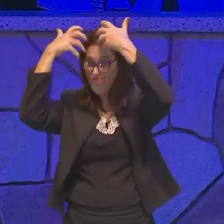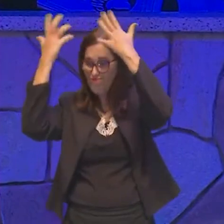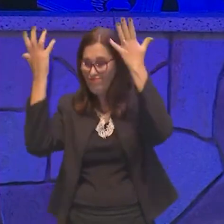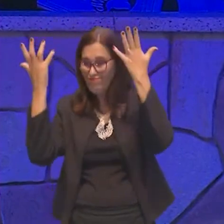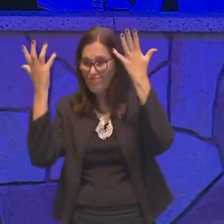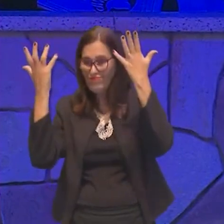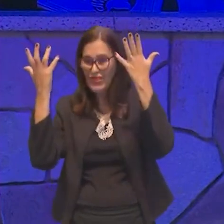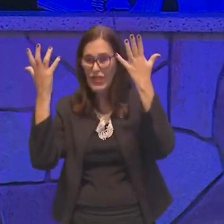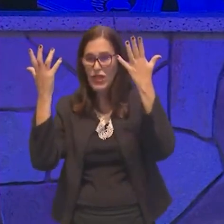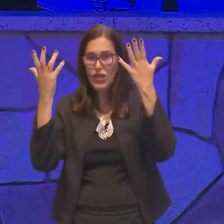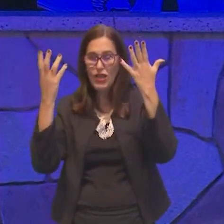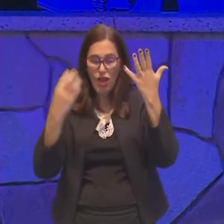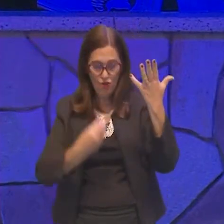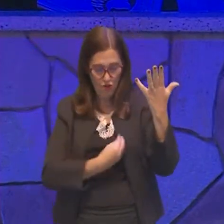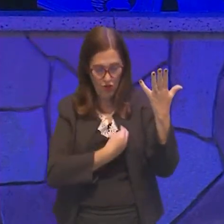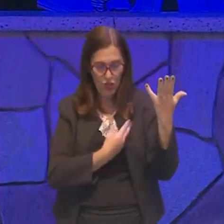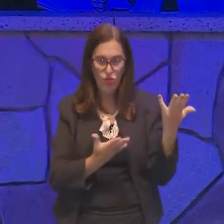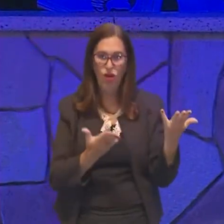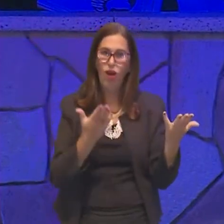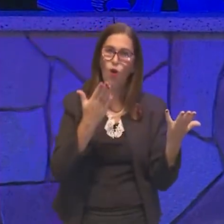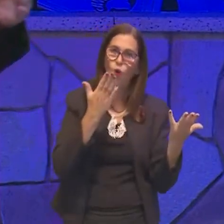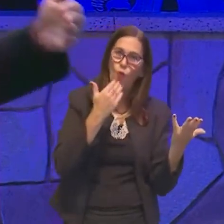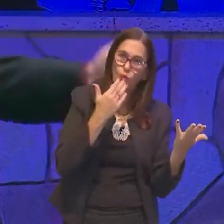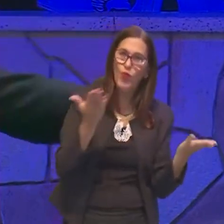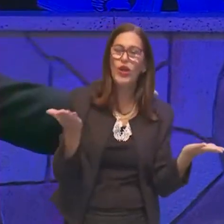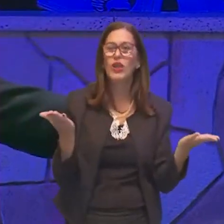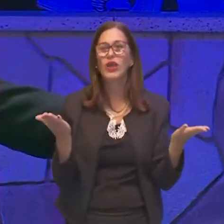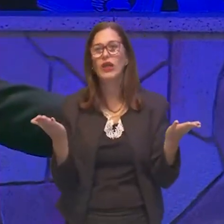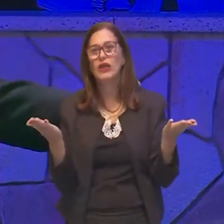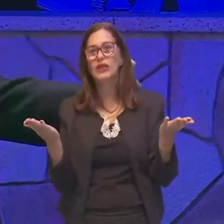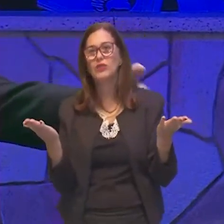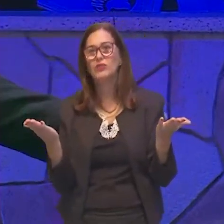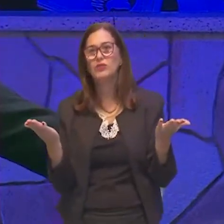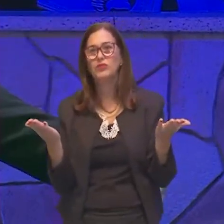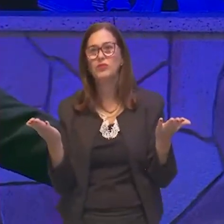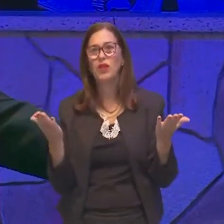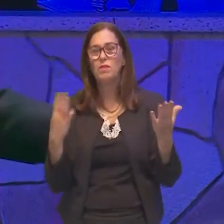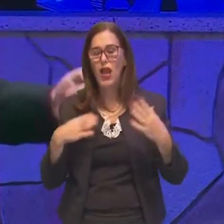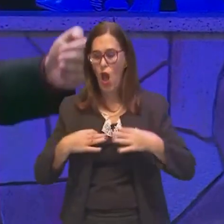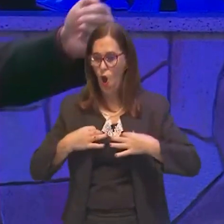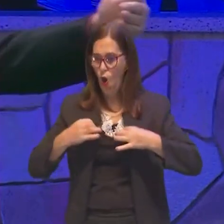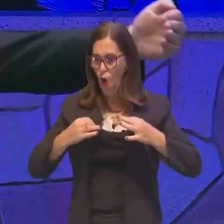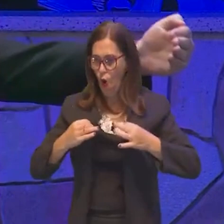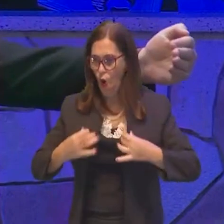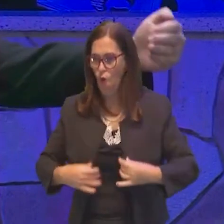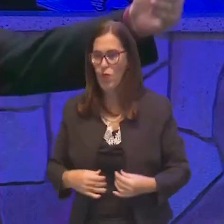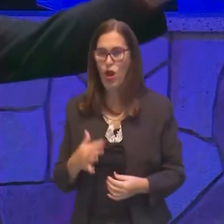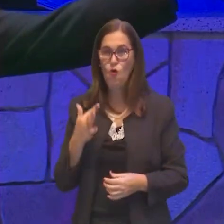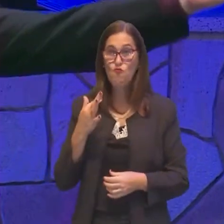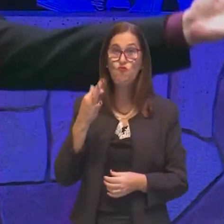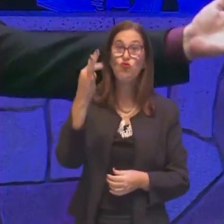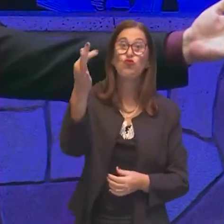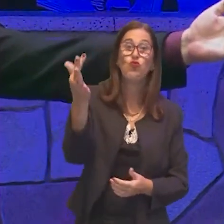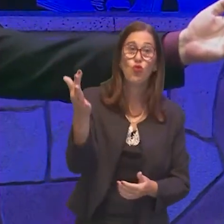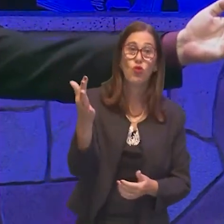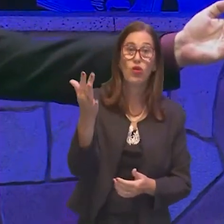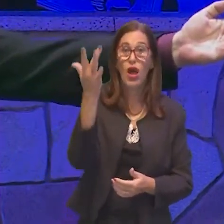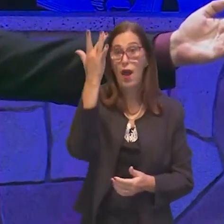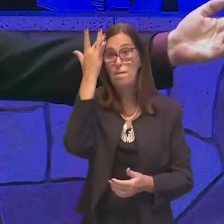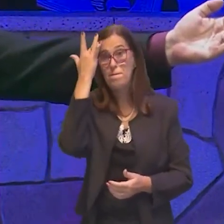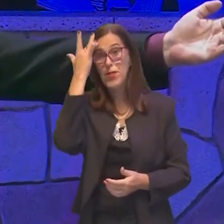pela própria vida, pelo alimento, pelo vestuário, pelo futuro, pelo